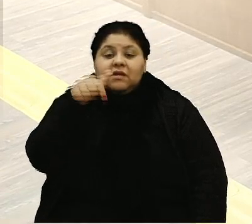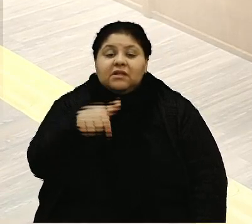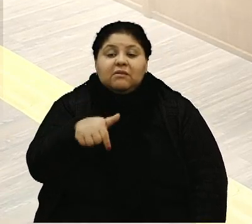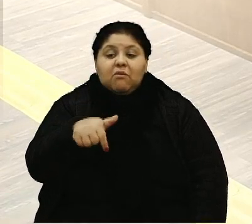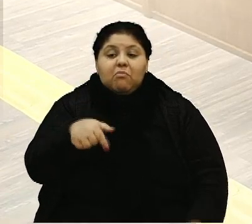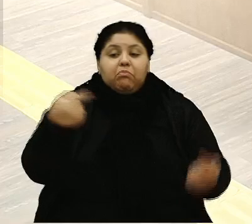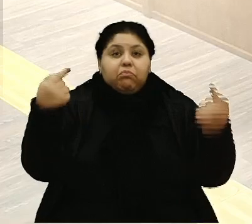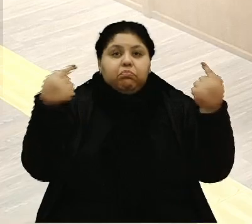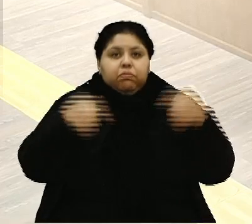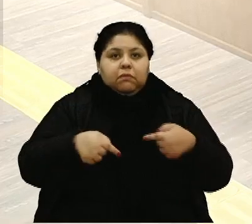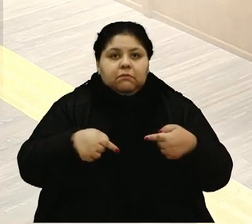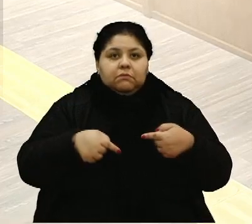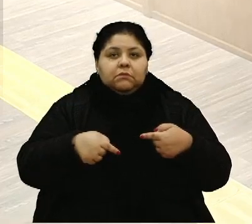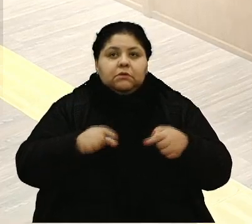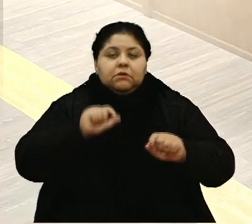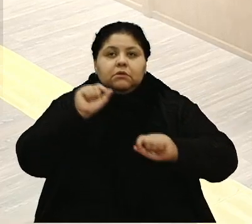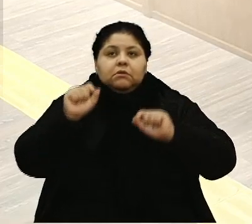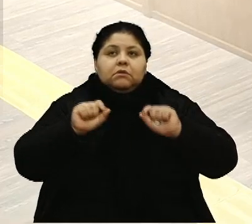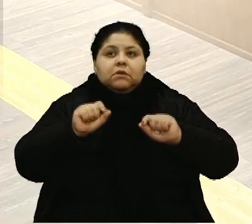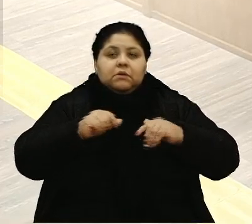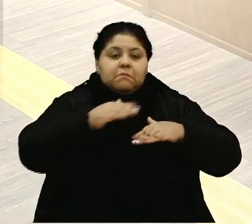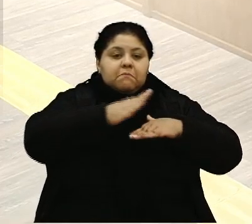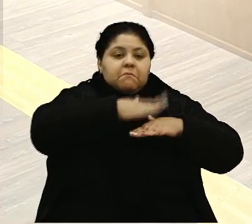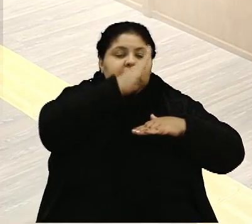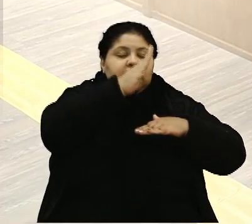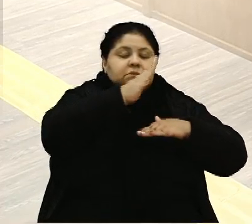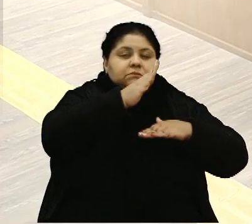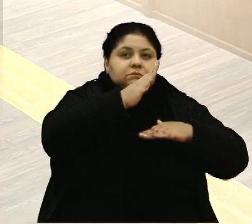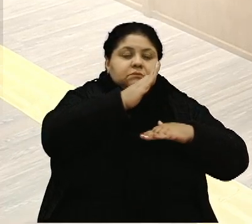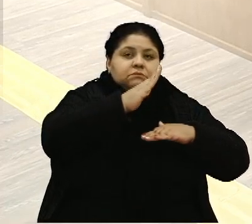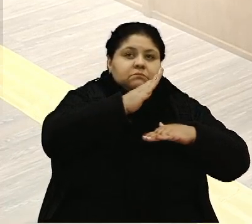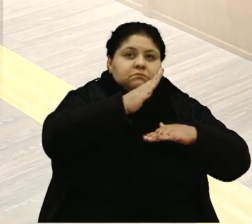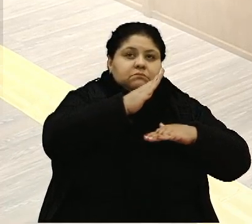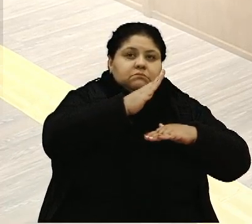competição de quem traz mais